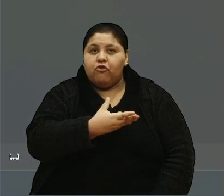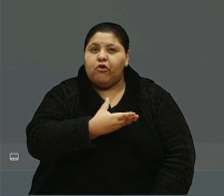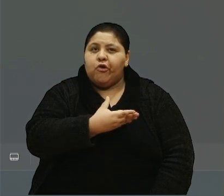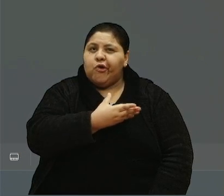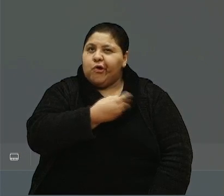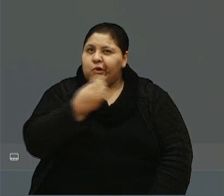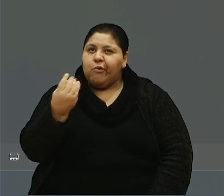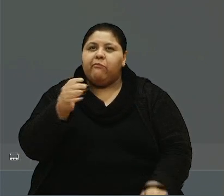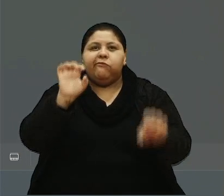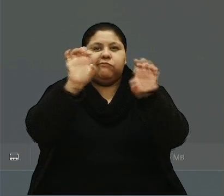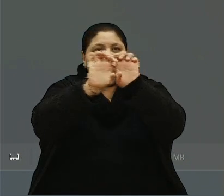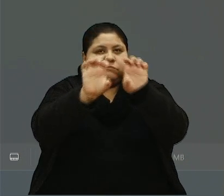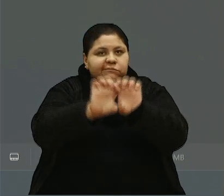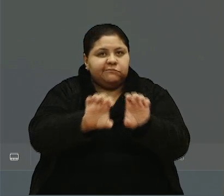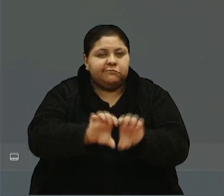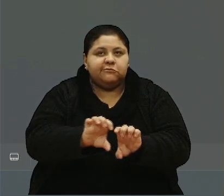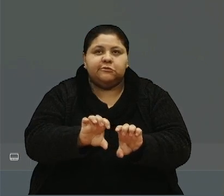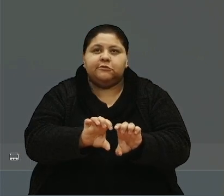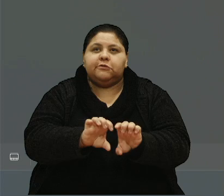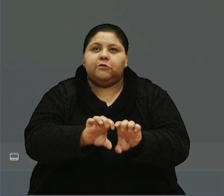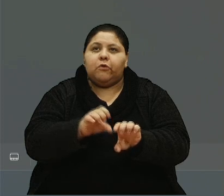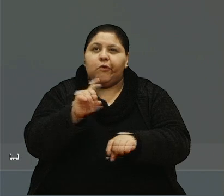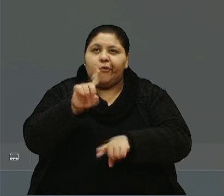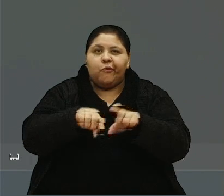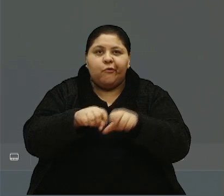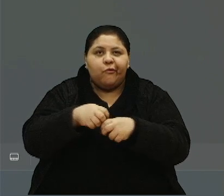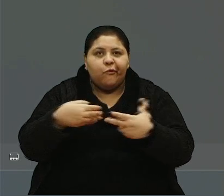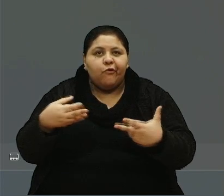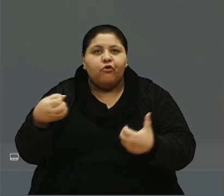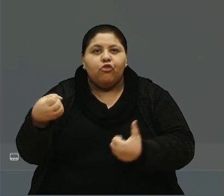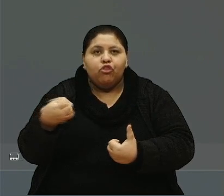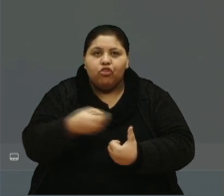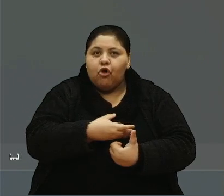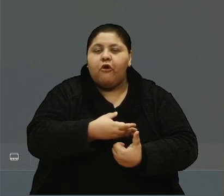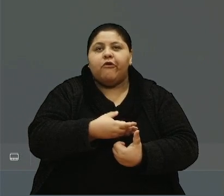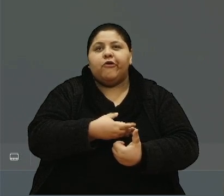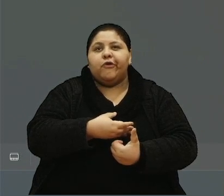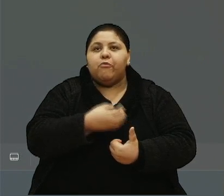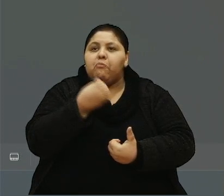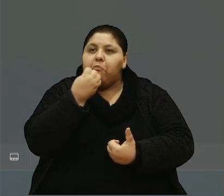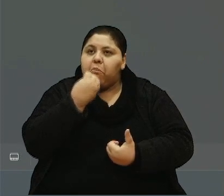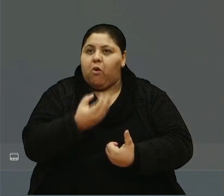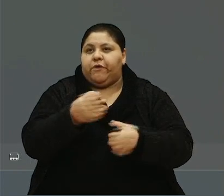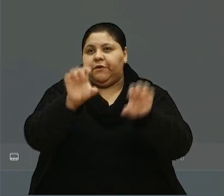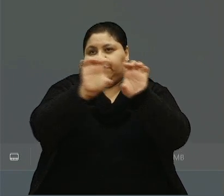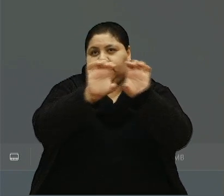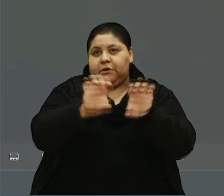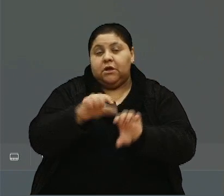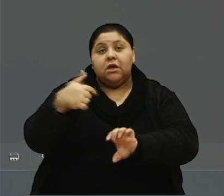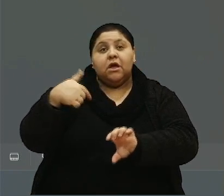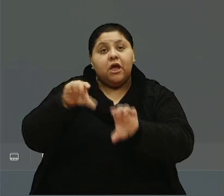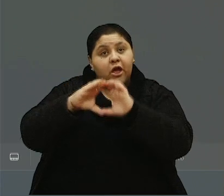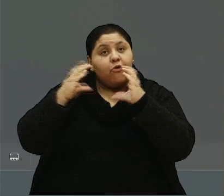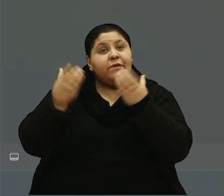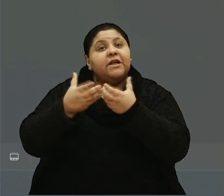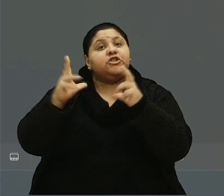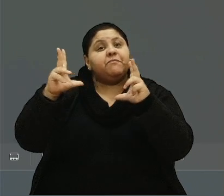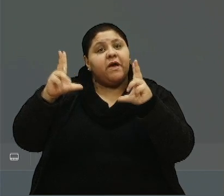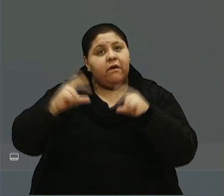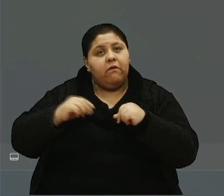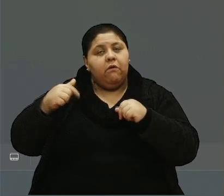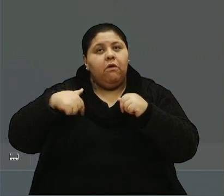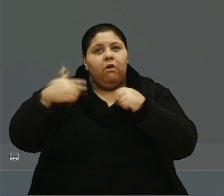bem equipada, com equipamentos novos, com uma estrutura de ponta. E é o que a comunidade merece. Eu